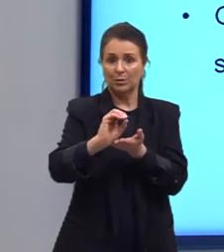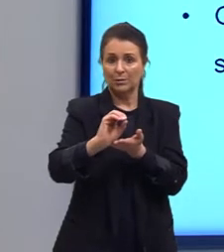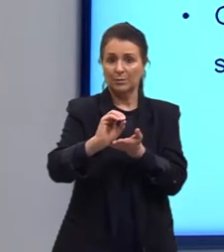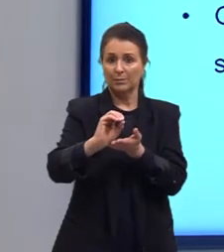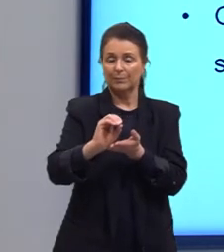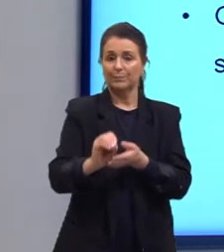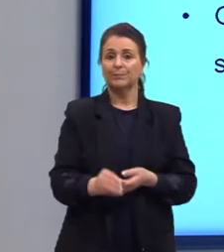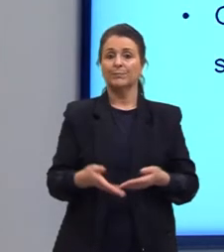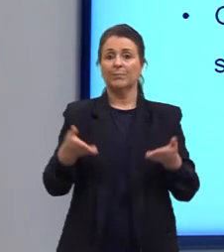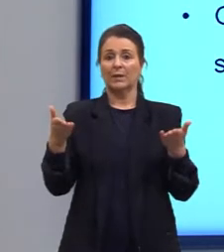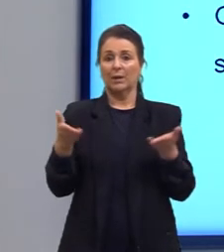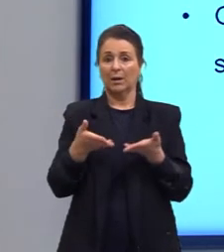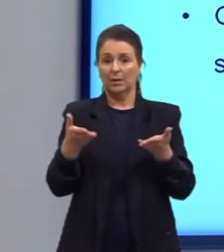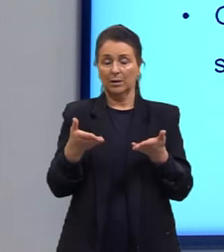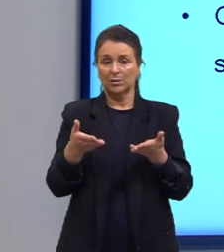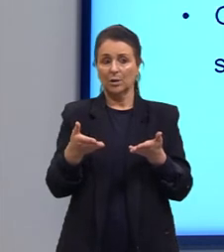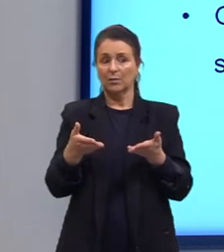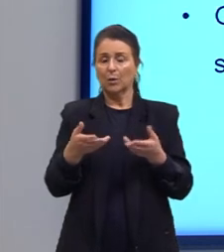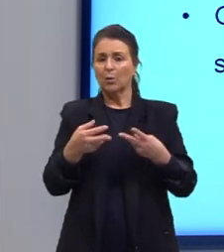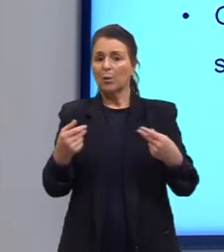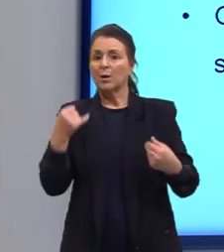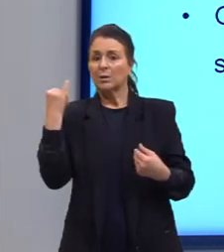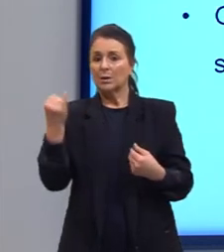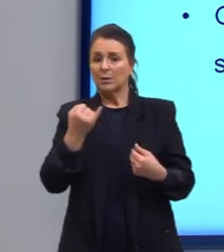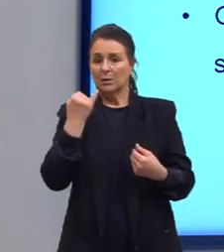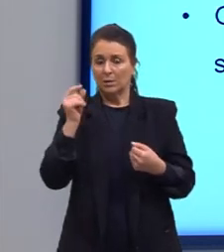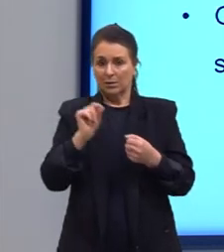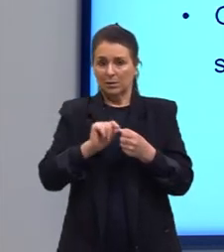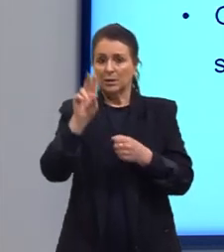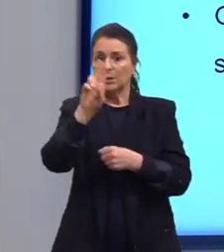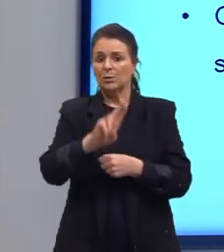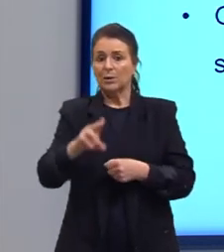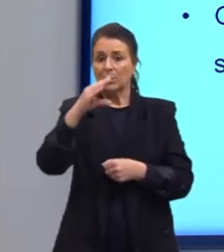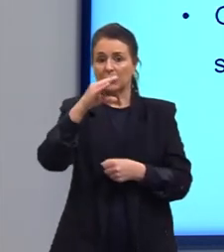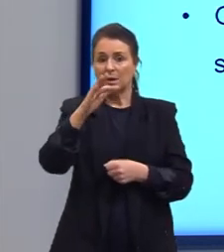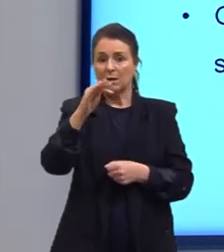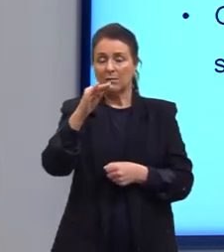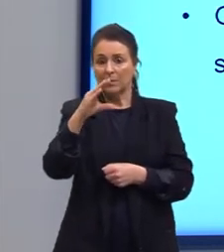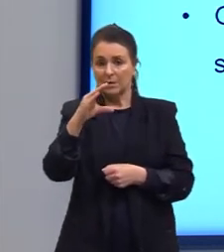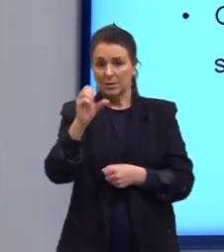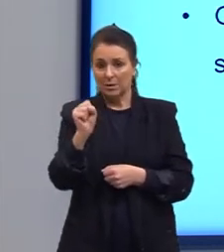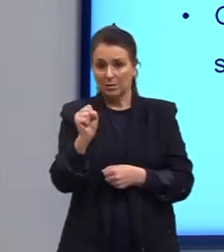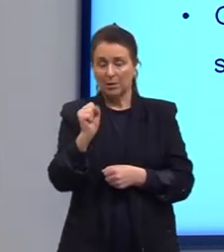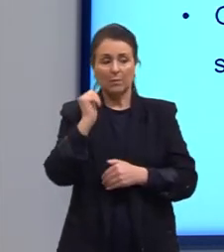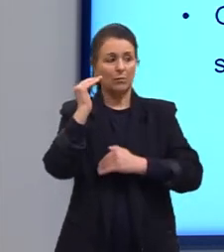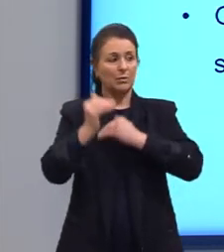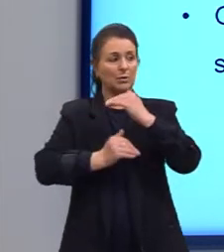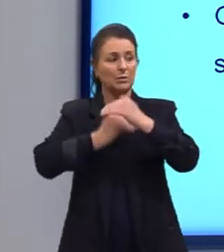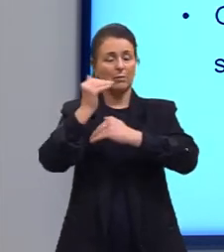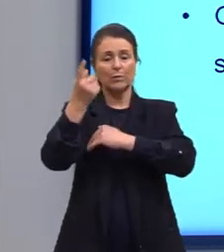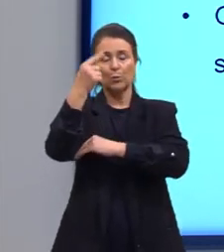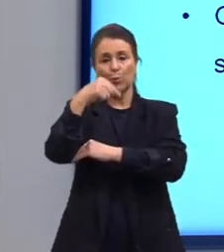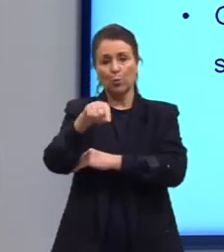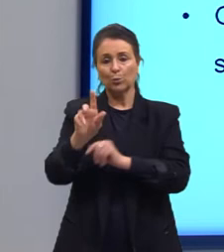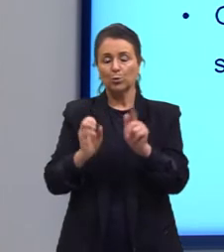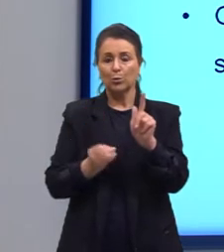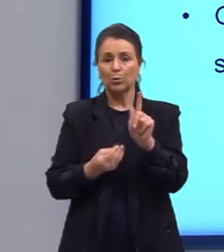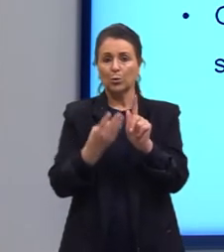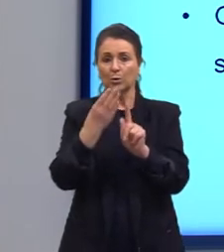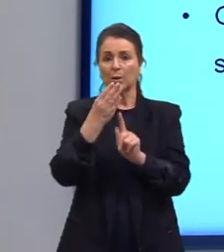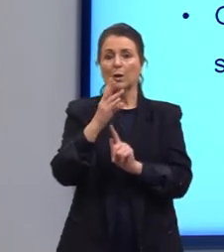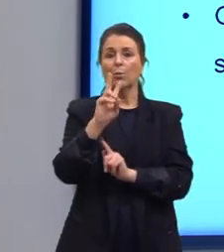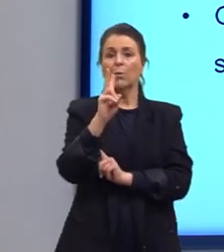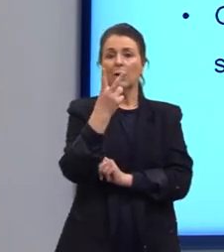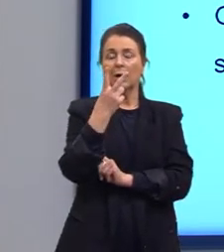atualmente uma das alternativas né para o uso do cfcs foi desenvolvido outros gases né como o